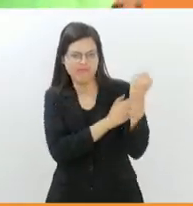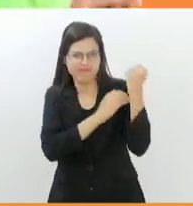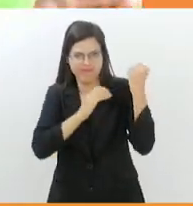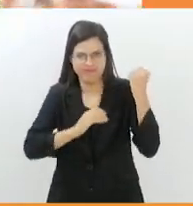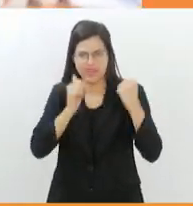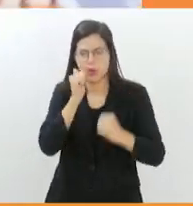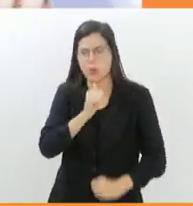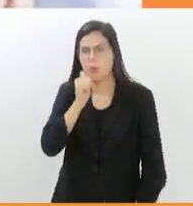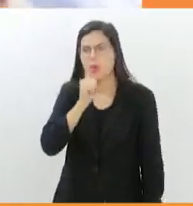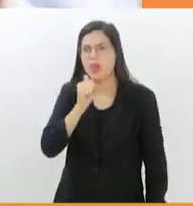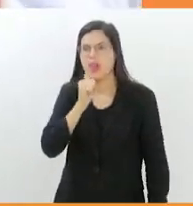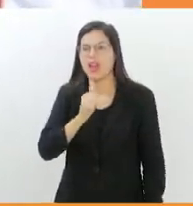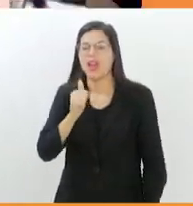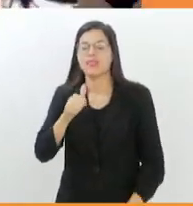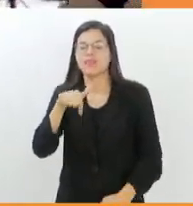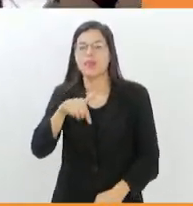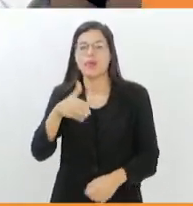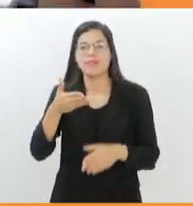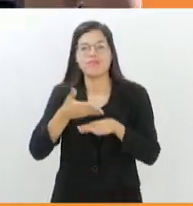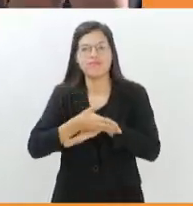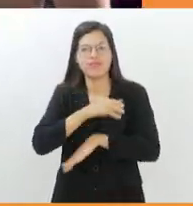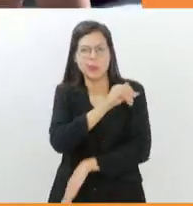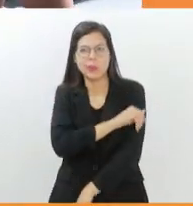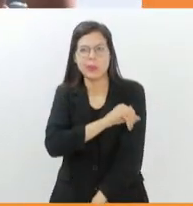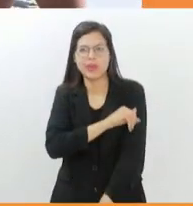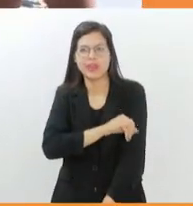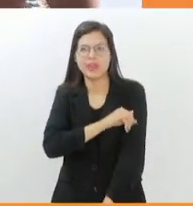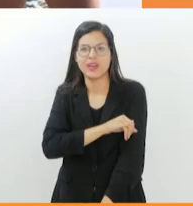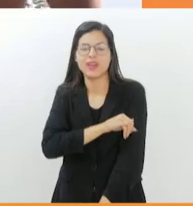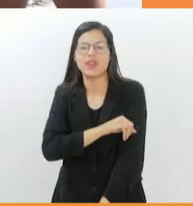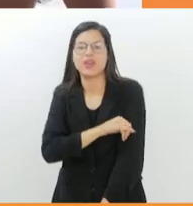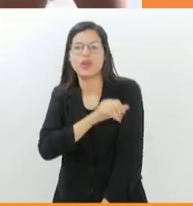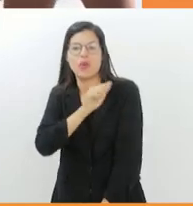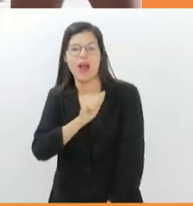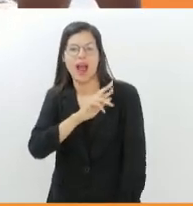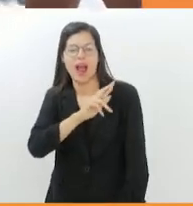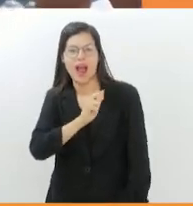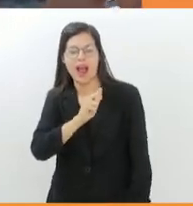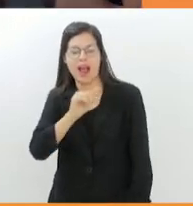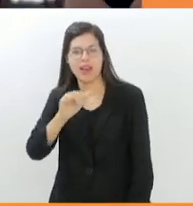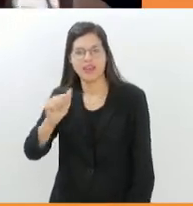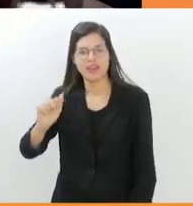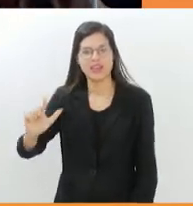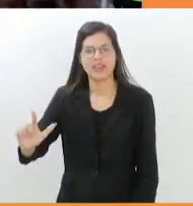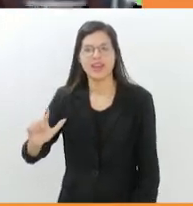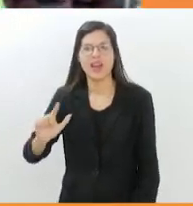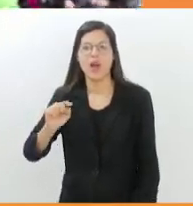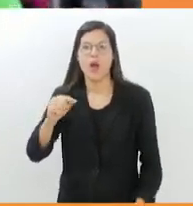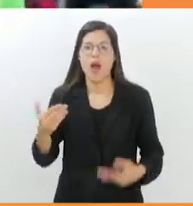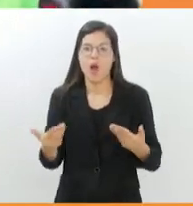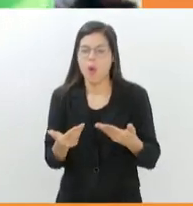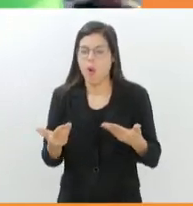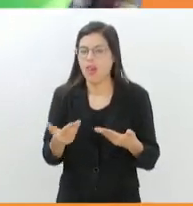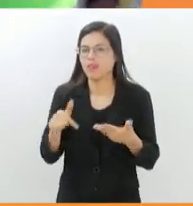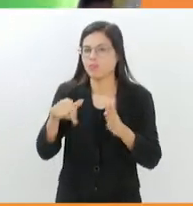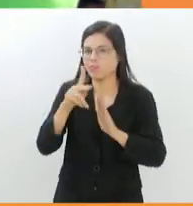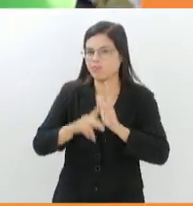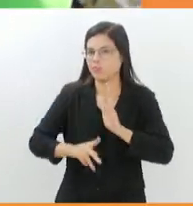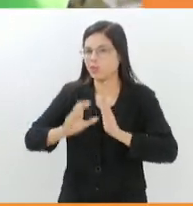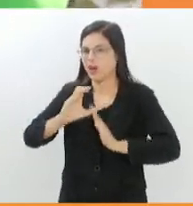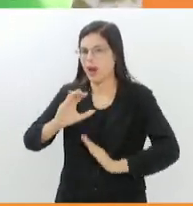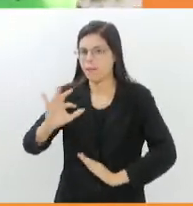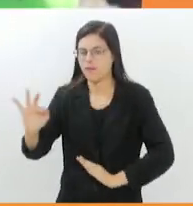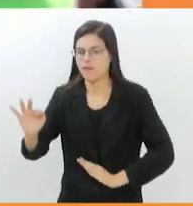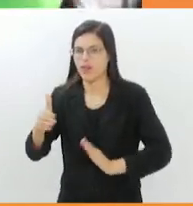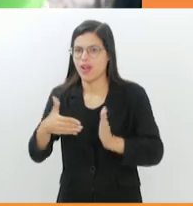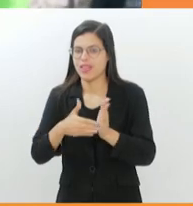aos mares do Rio de Janeiro. Em seguida, Arraial do Cabo, o Águas de Gaia fincou bandeira em Cabo Frio, onde fica até